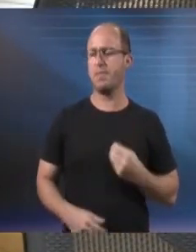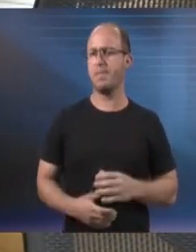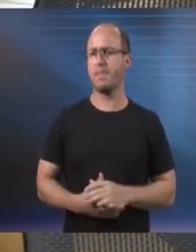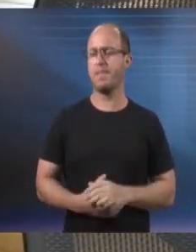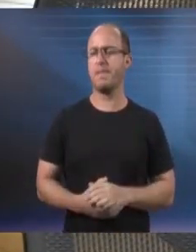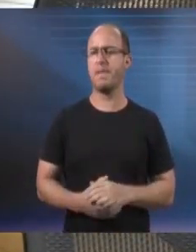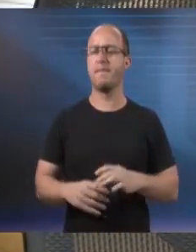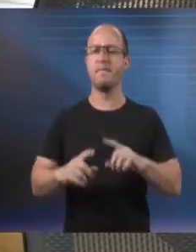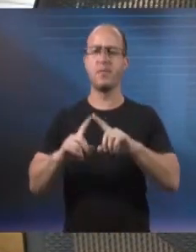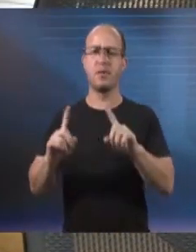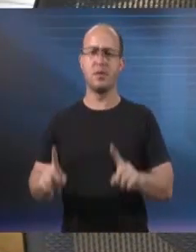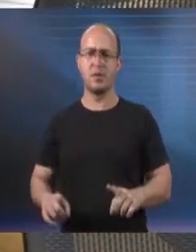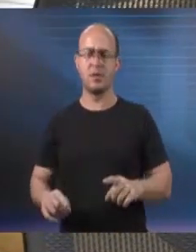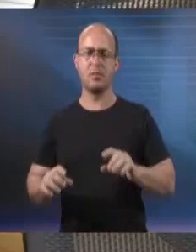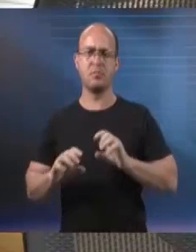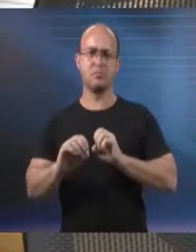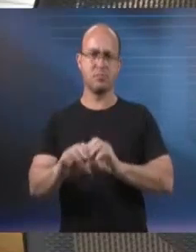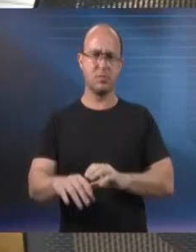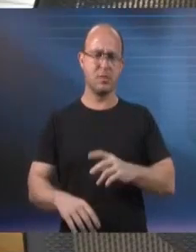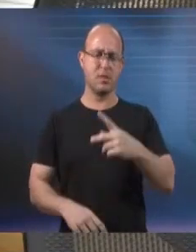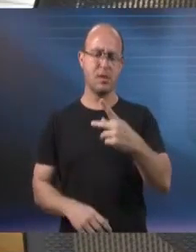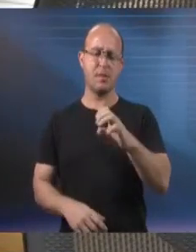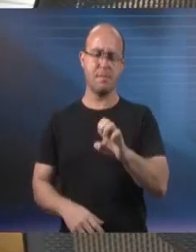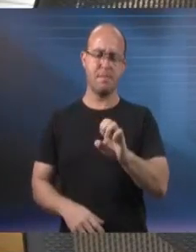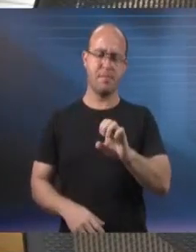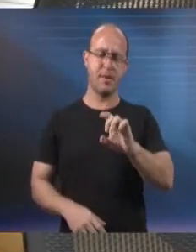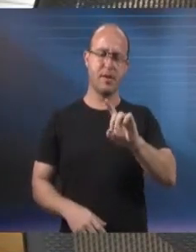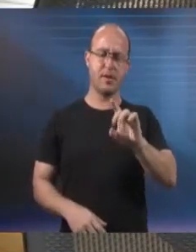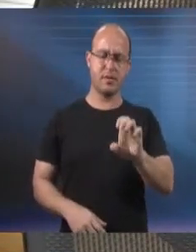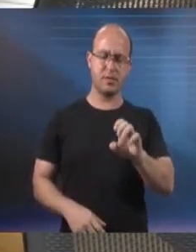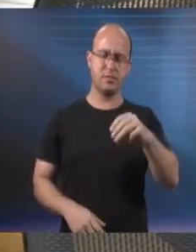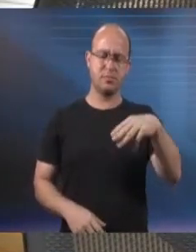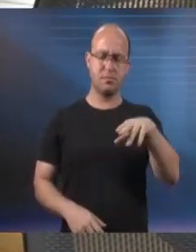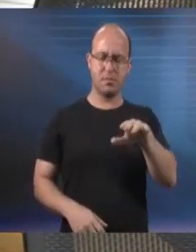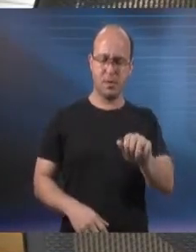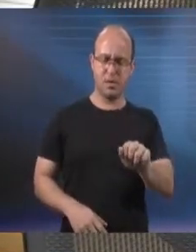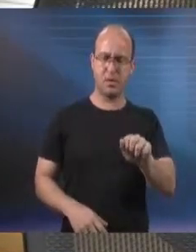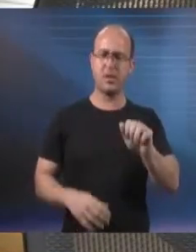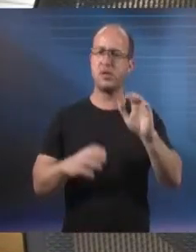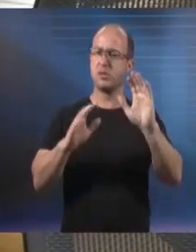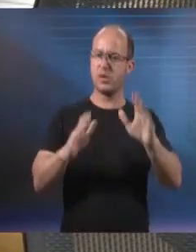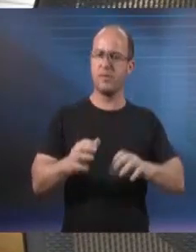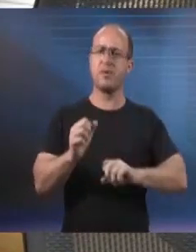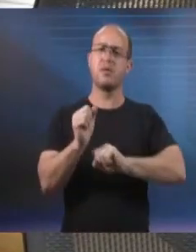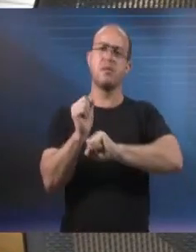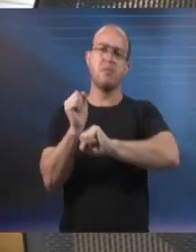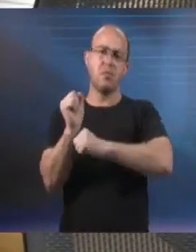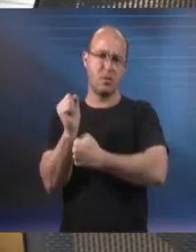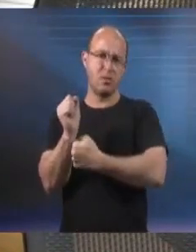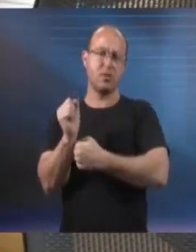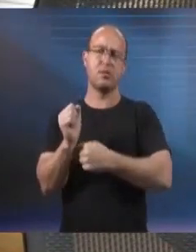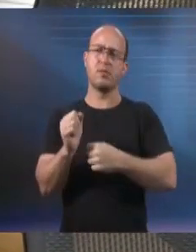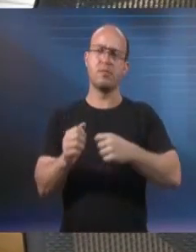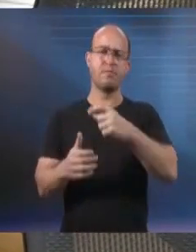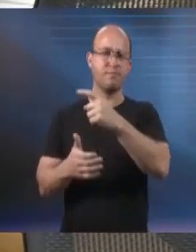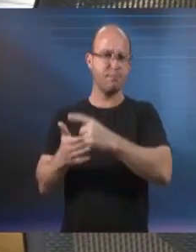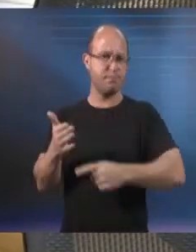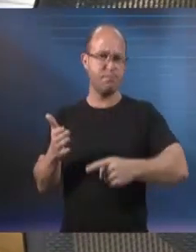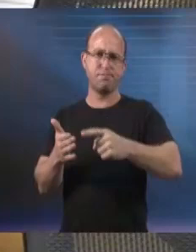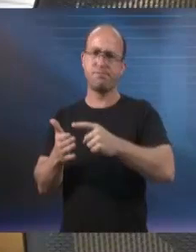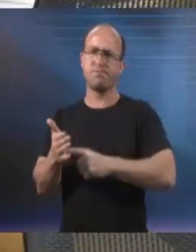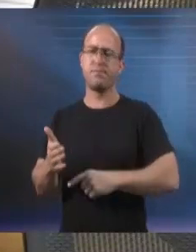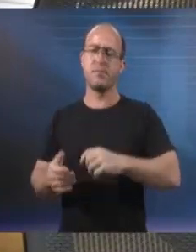do programa da educação Pé de Meia, já foi contingenciado, foi cortado